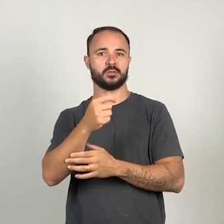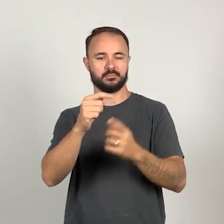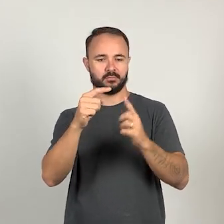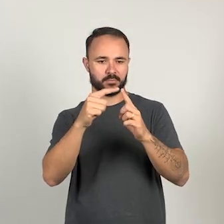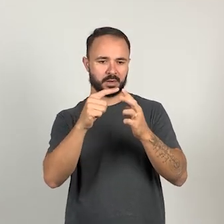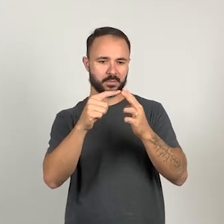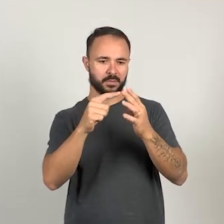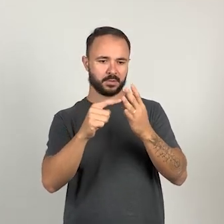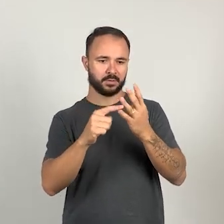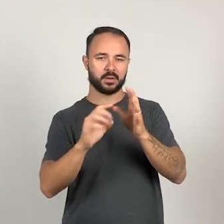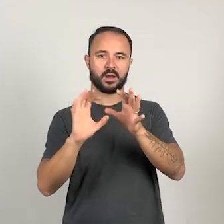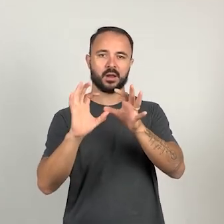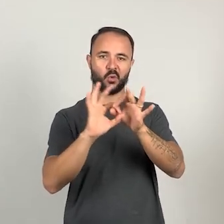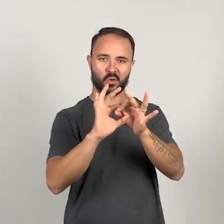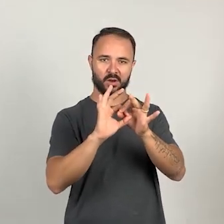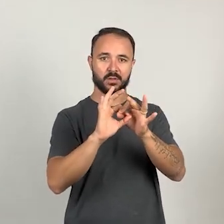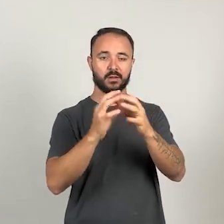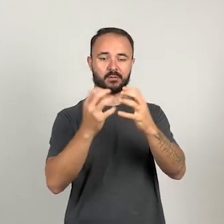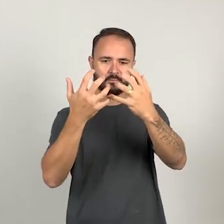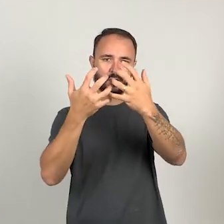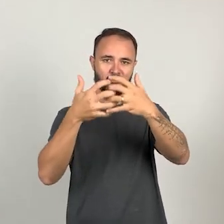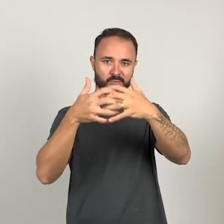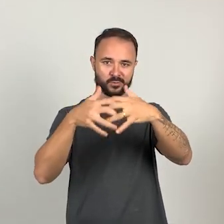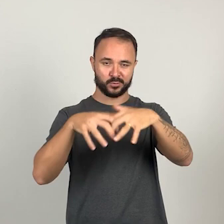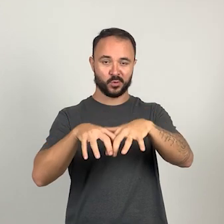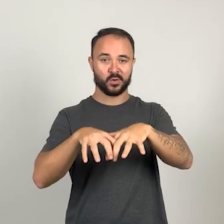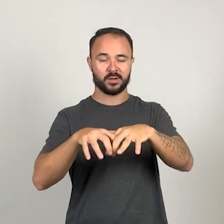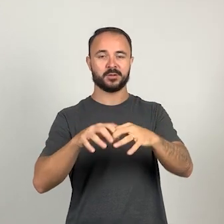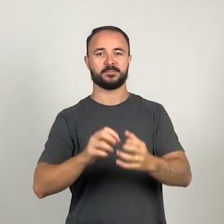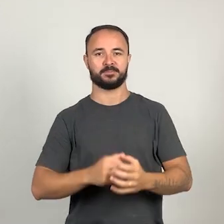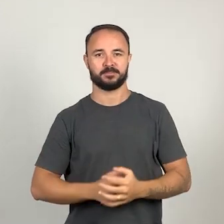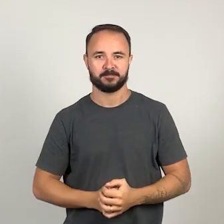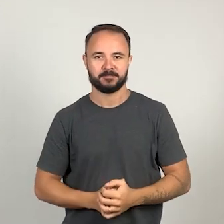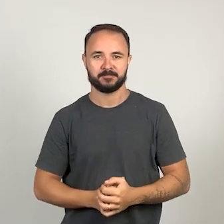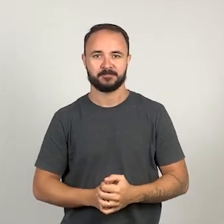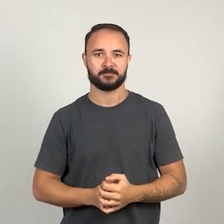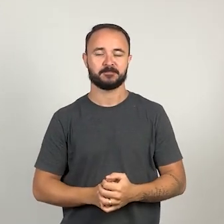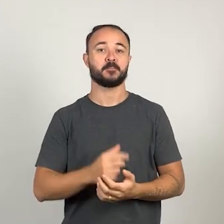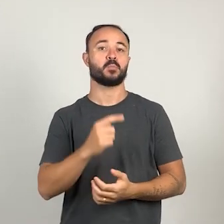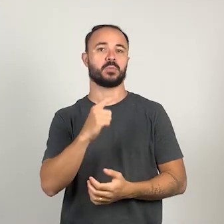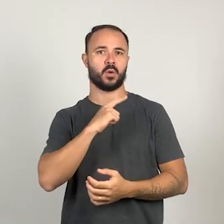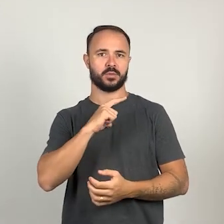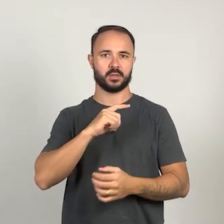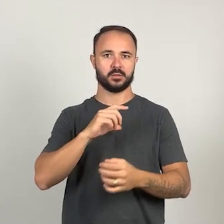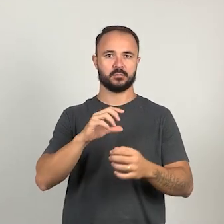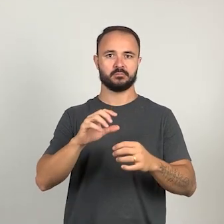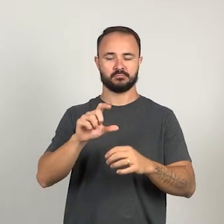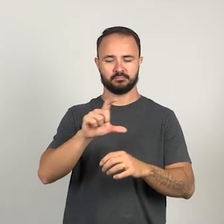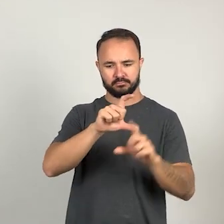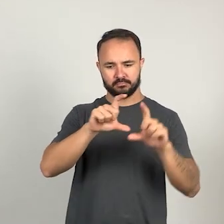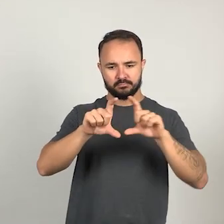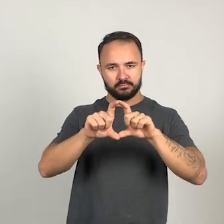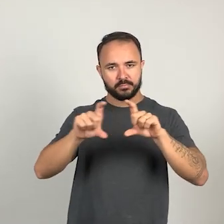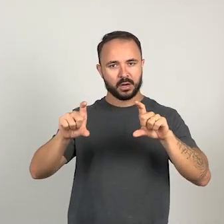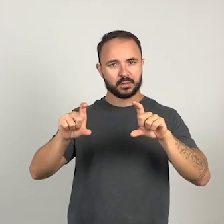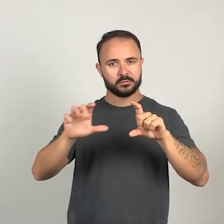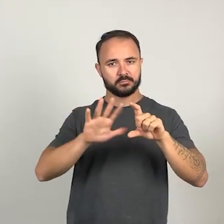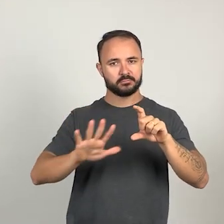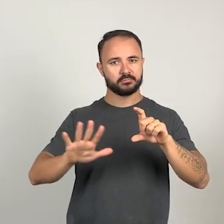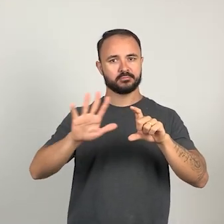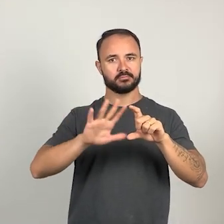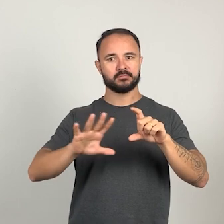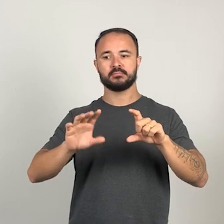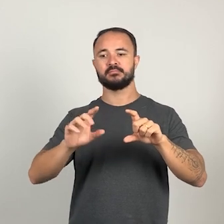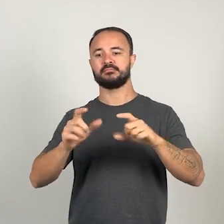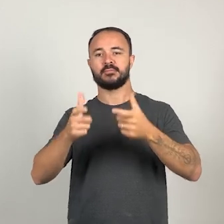sistema. O nosso sistema possui, na parte inferior, um slot ao lado da engrenagem com 36